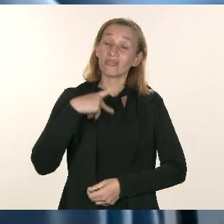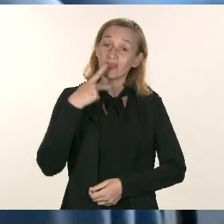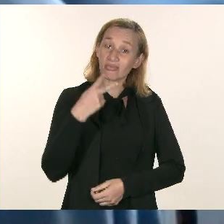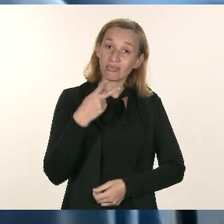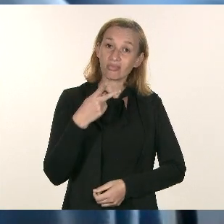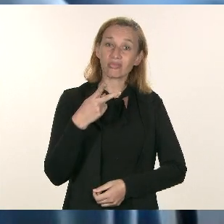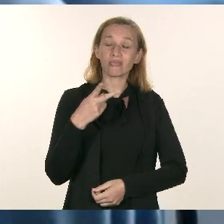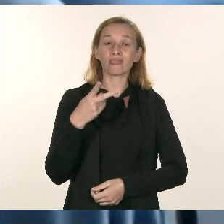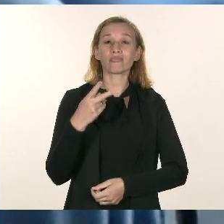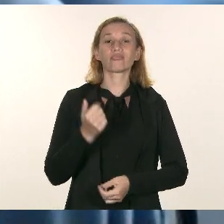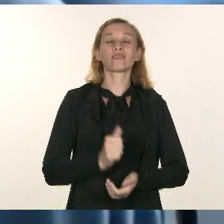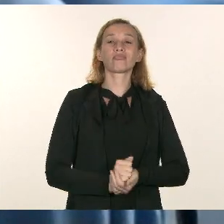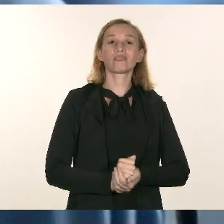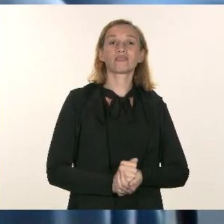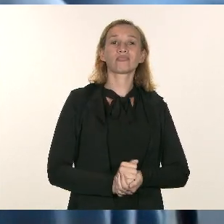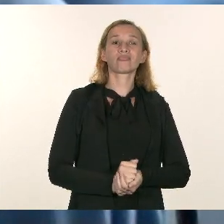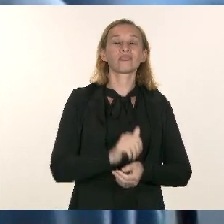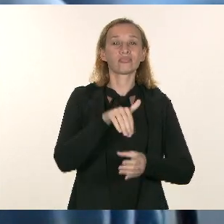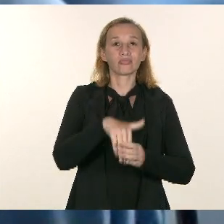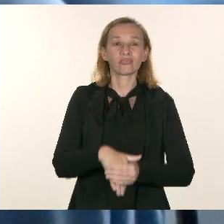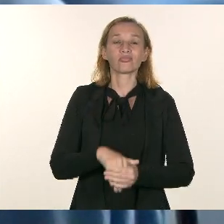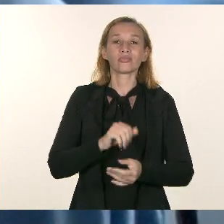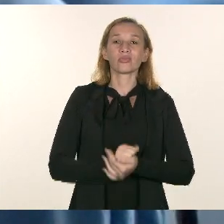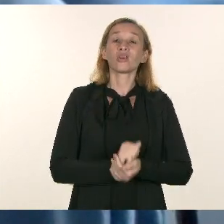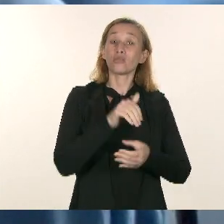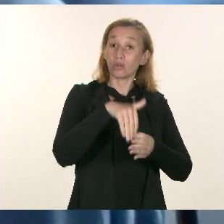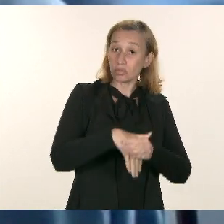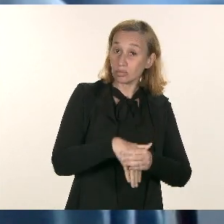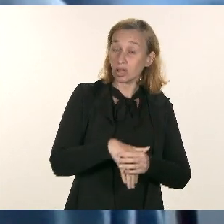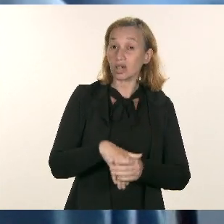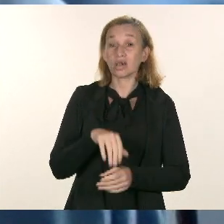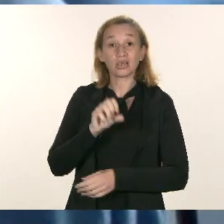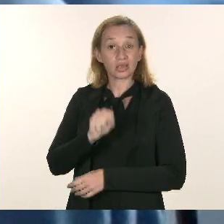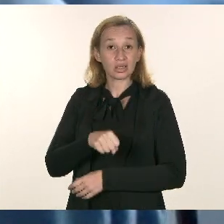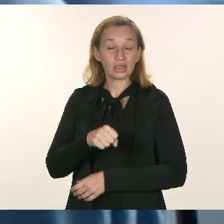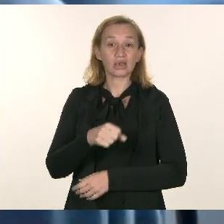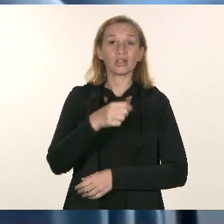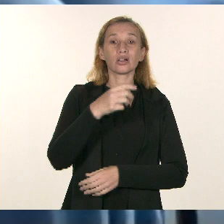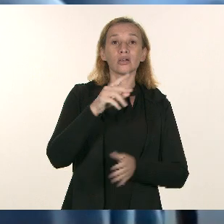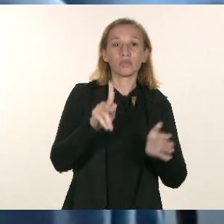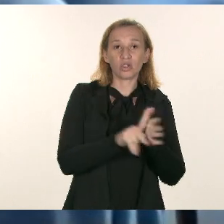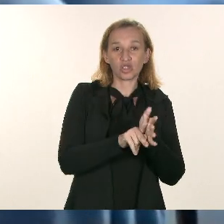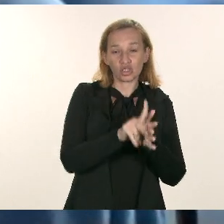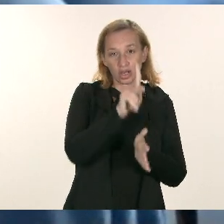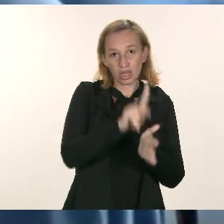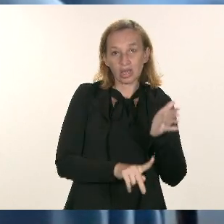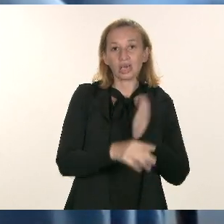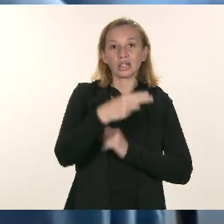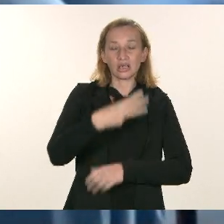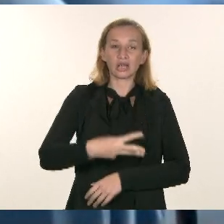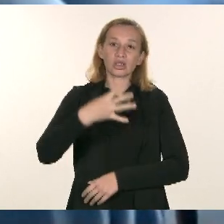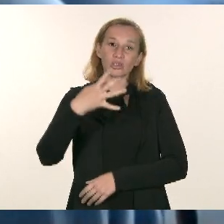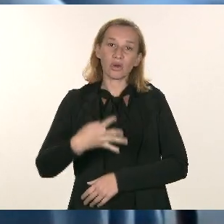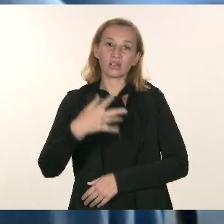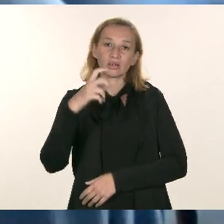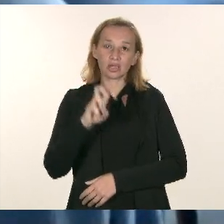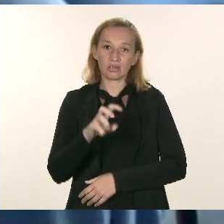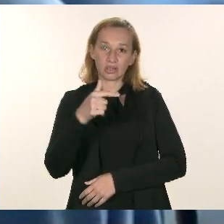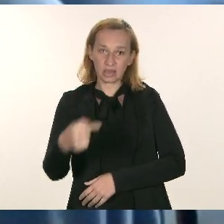voto. Votei favorável ao projeto 3457 da minha